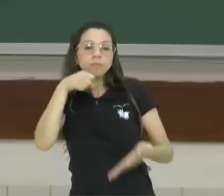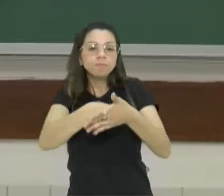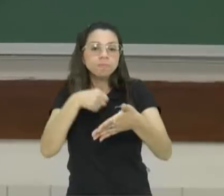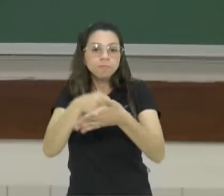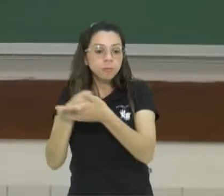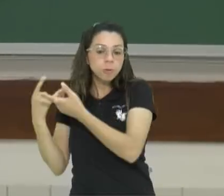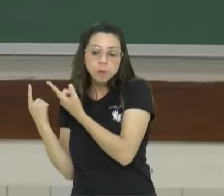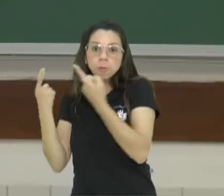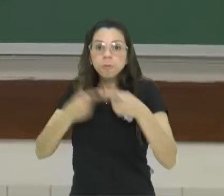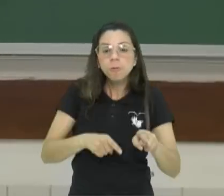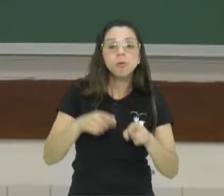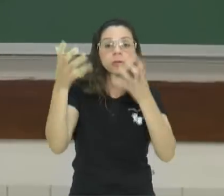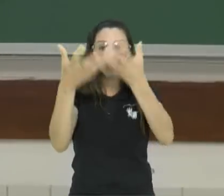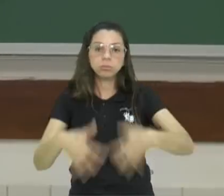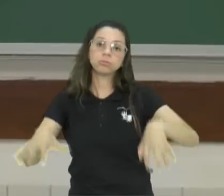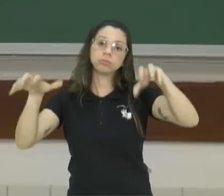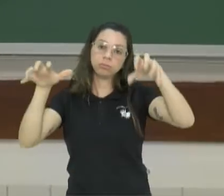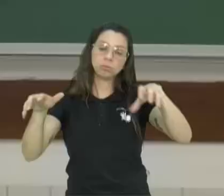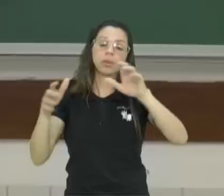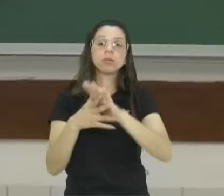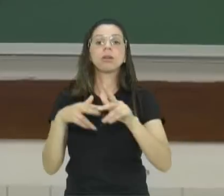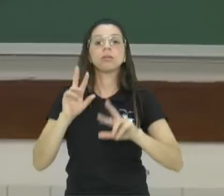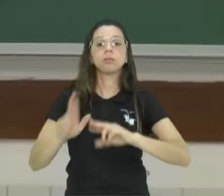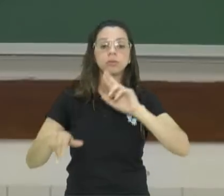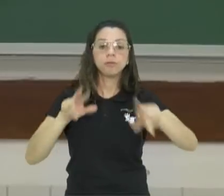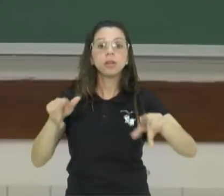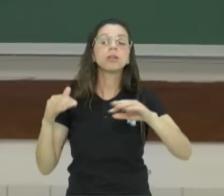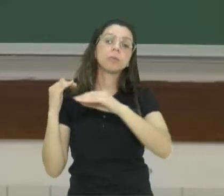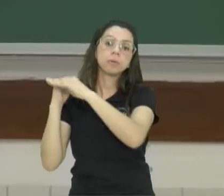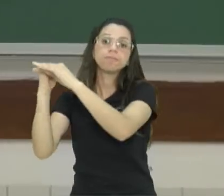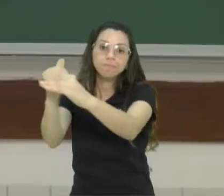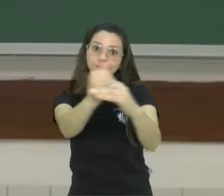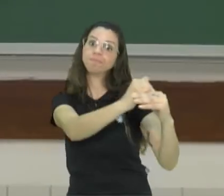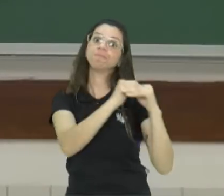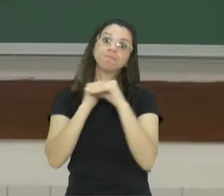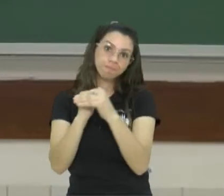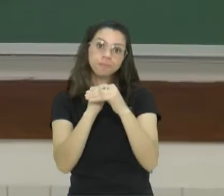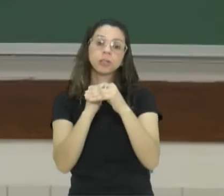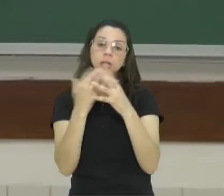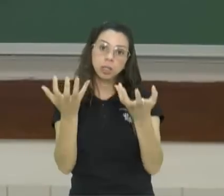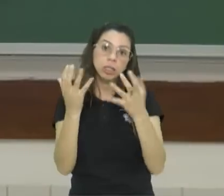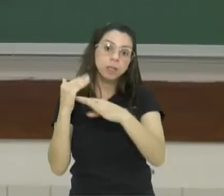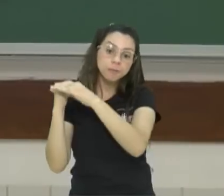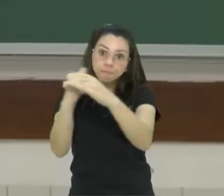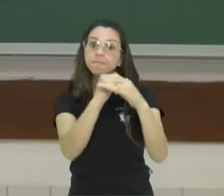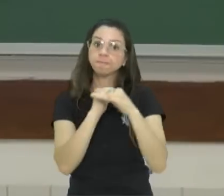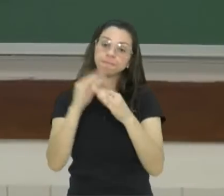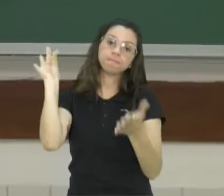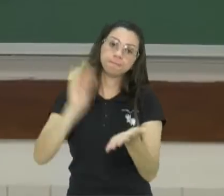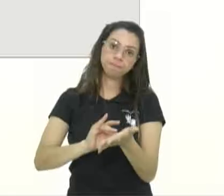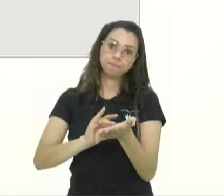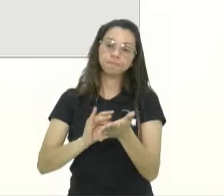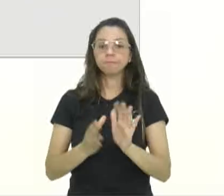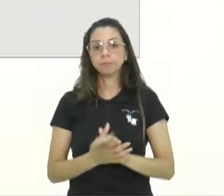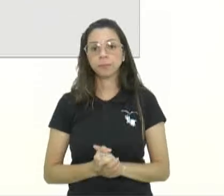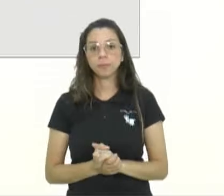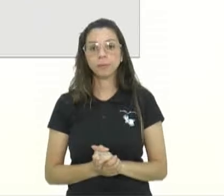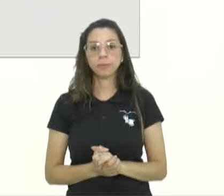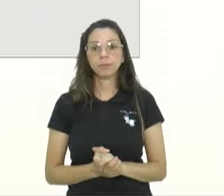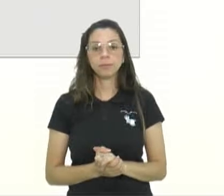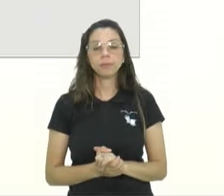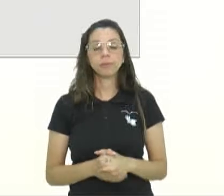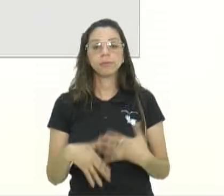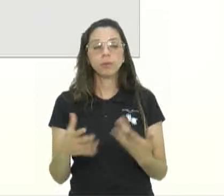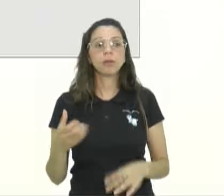contra essa segregação, essa diferença entre os negros e os brancos. Number 5. When